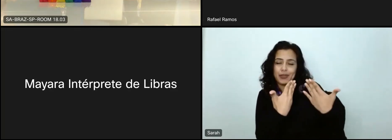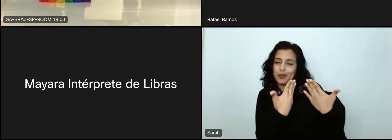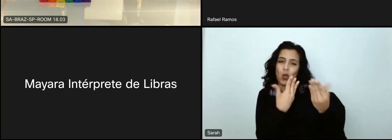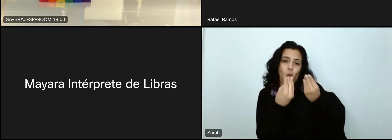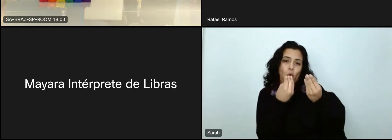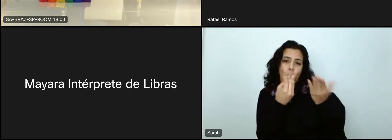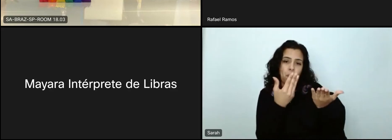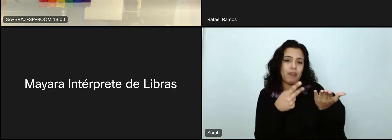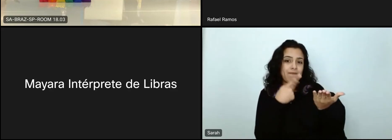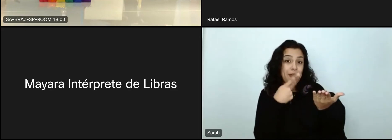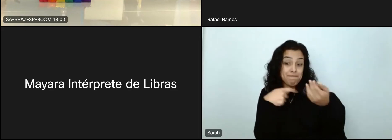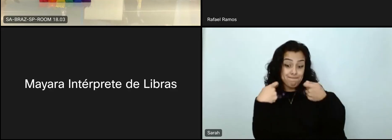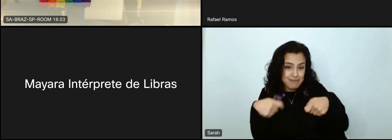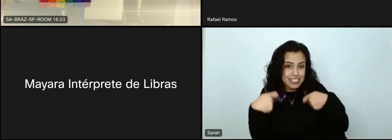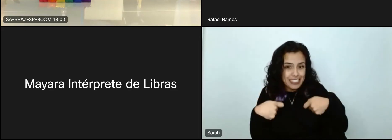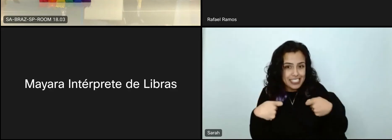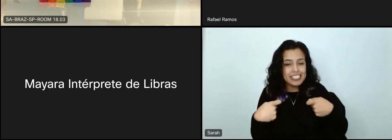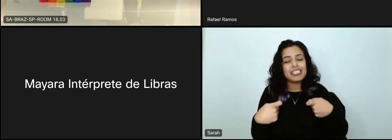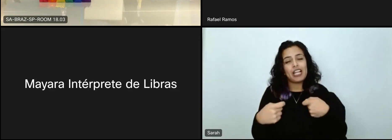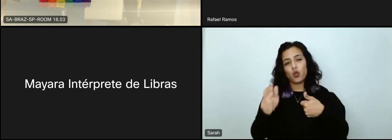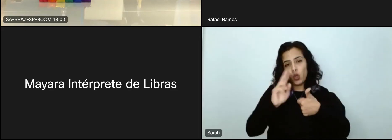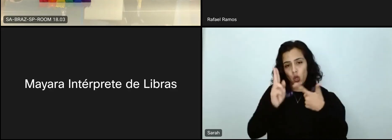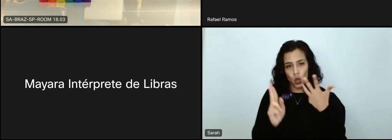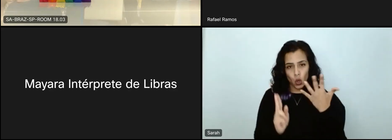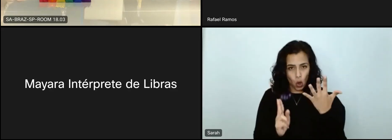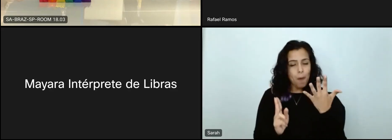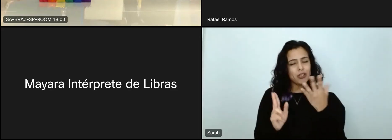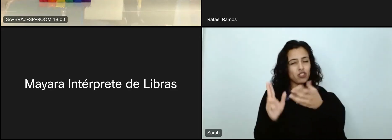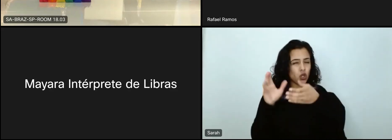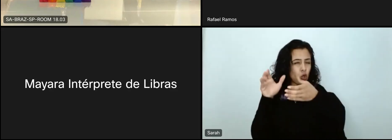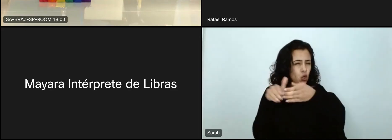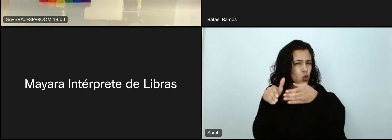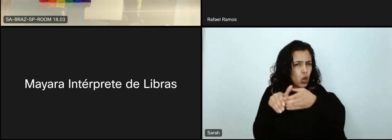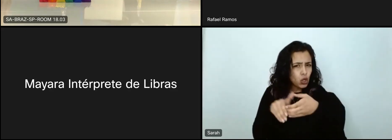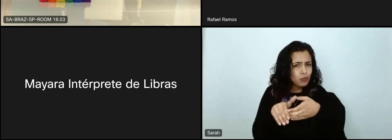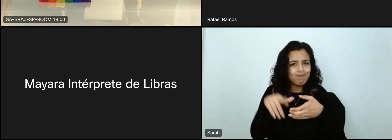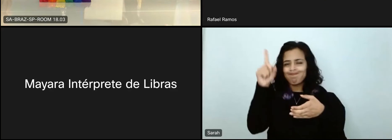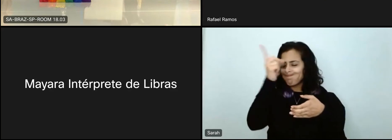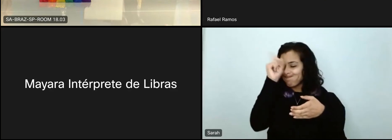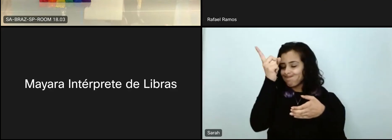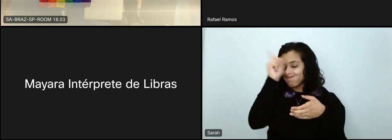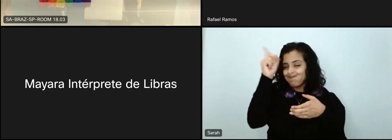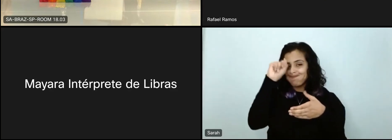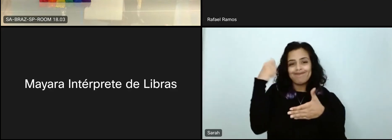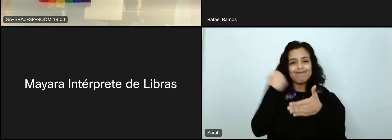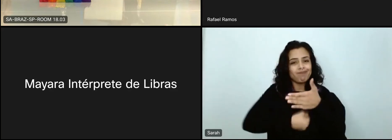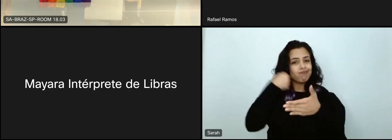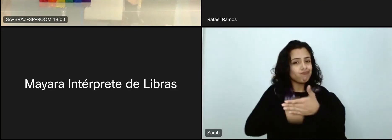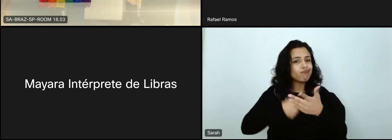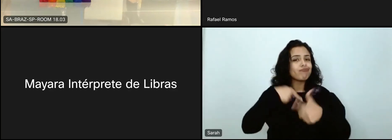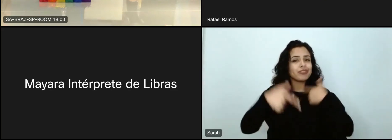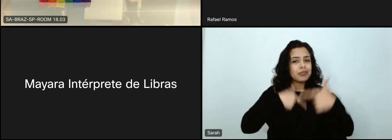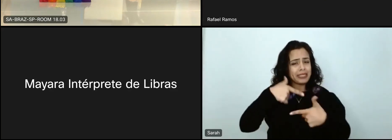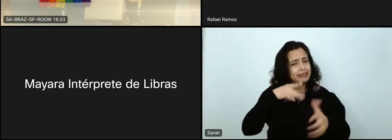eu quero aqui falar os nomes dos nossos PRGs. Eu acho que são grupos que estão ali todos os dias na luta. É, acho que não é fácil